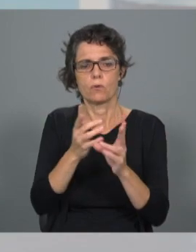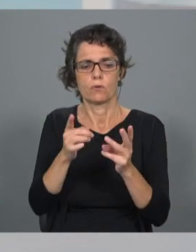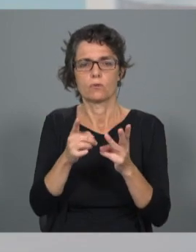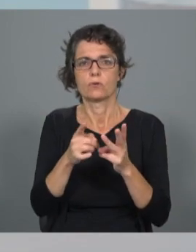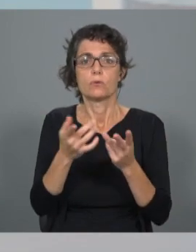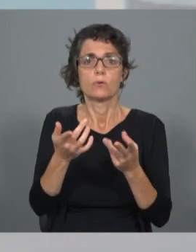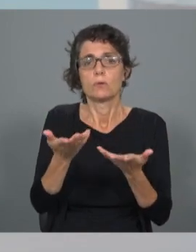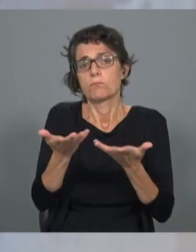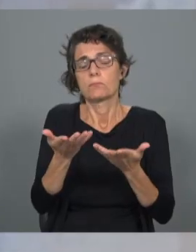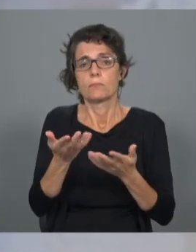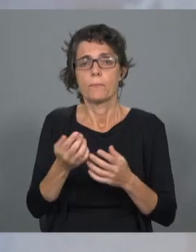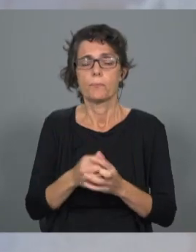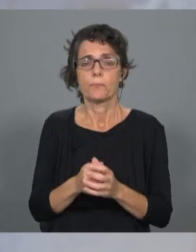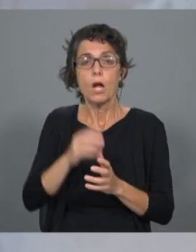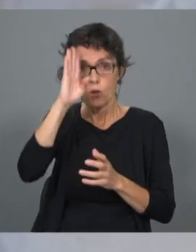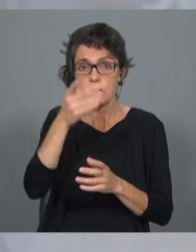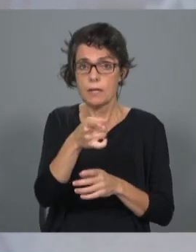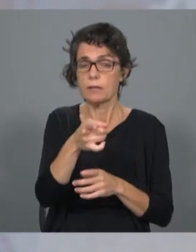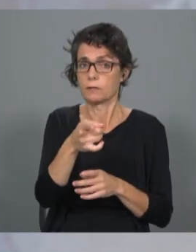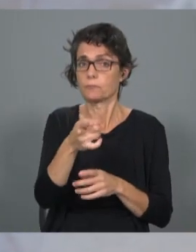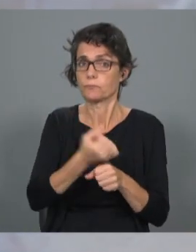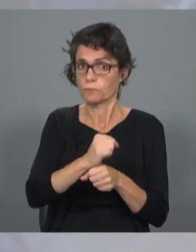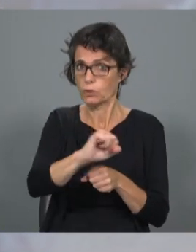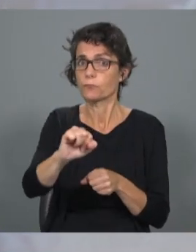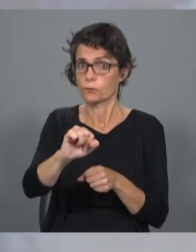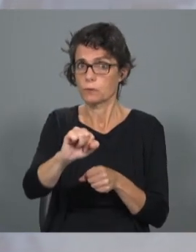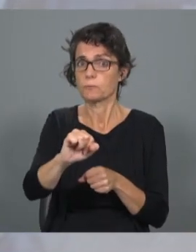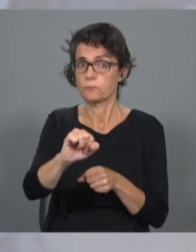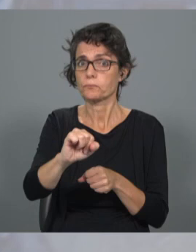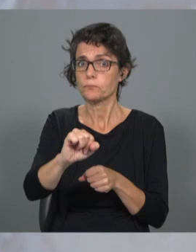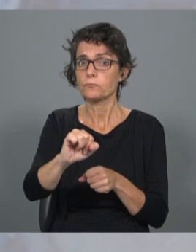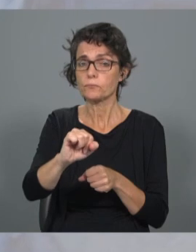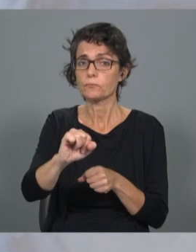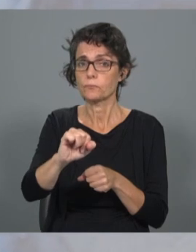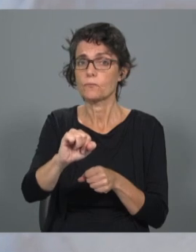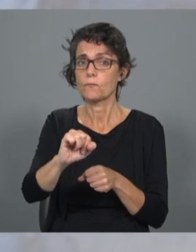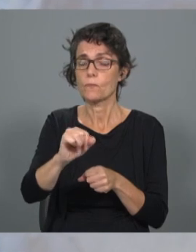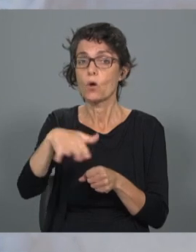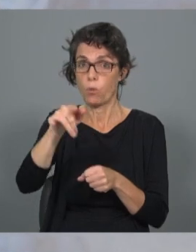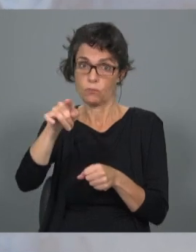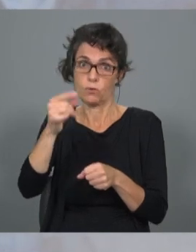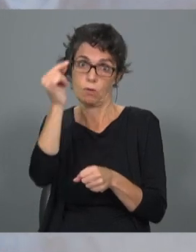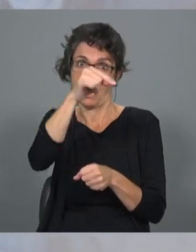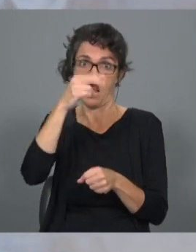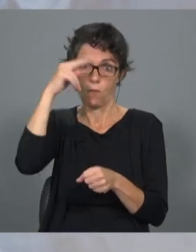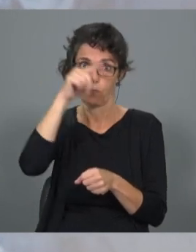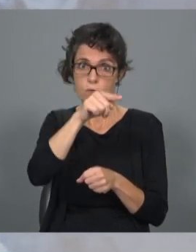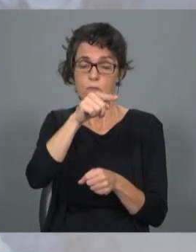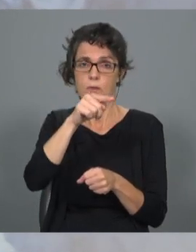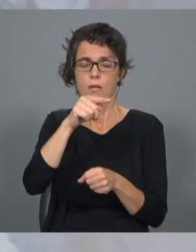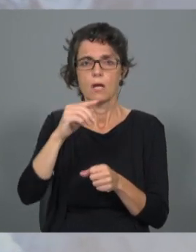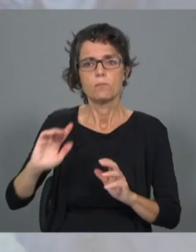Sei que tem promovido, quando estava no território, também há